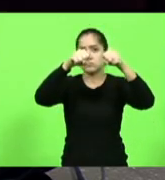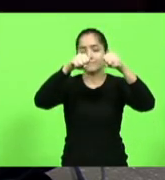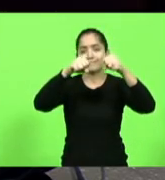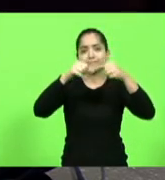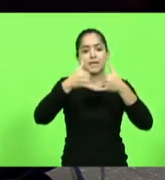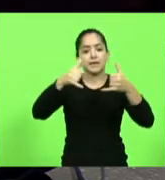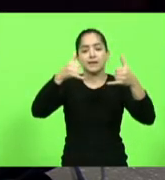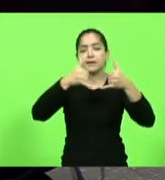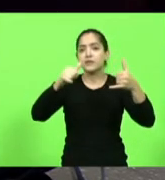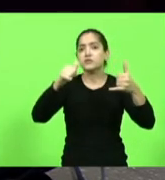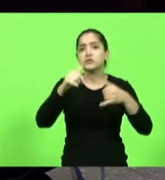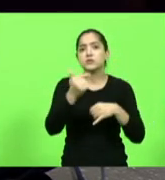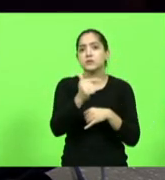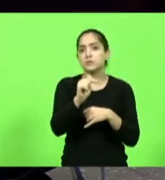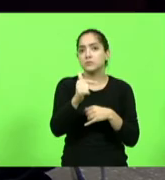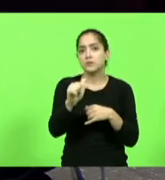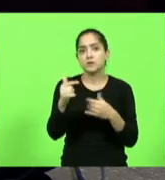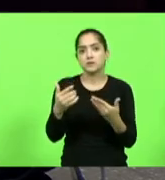É inacreditável